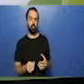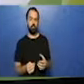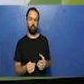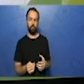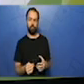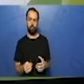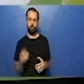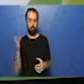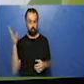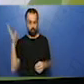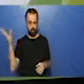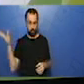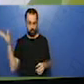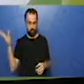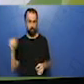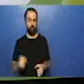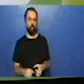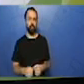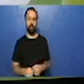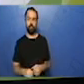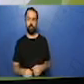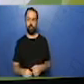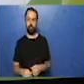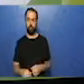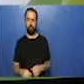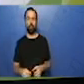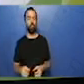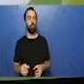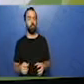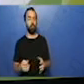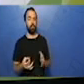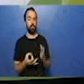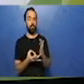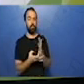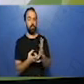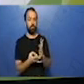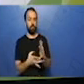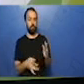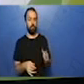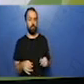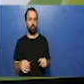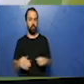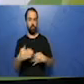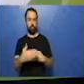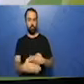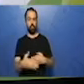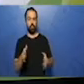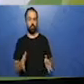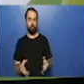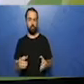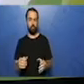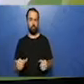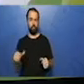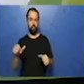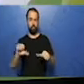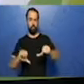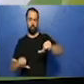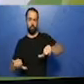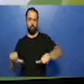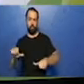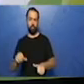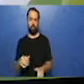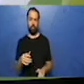é conhecido como esse equipamento. Então, ele é uma peça de vidraria de laboratório, ele é transparente,